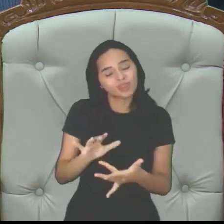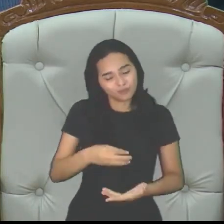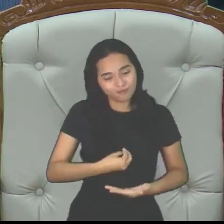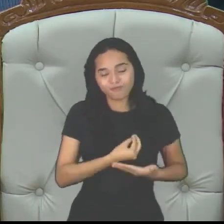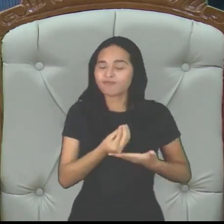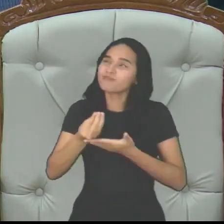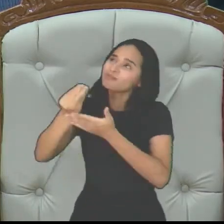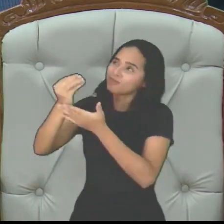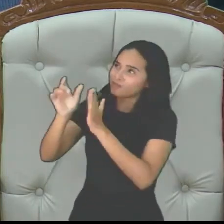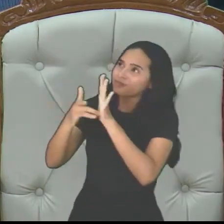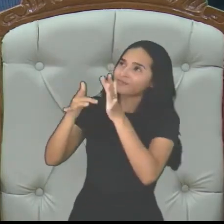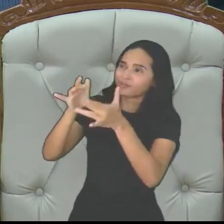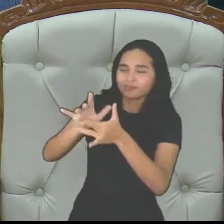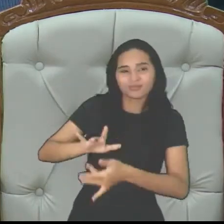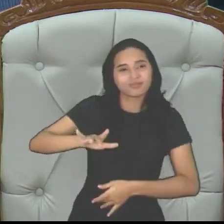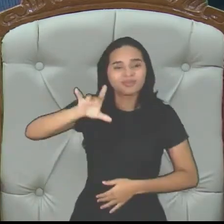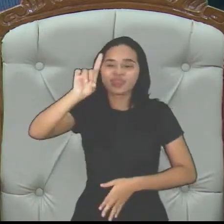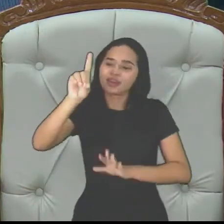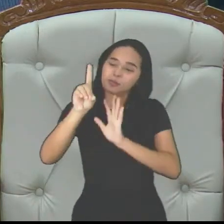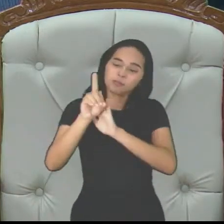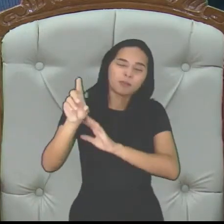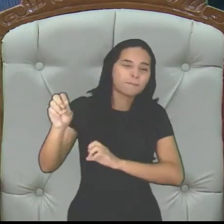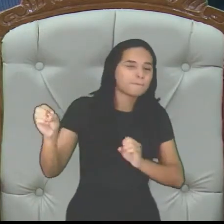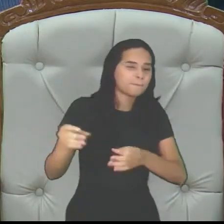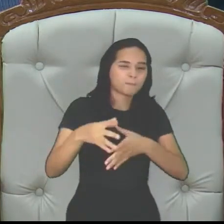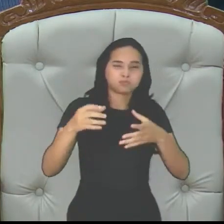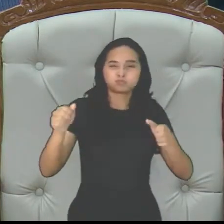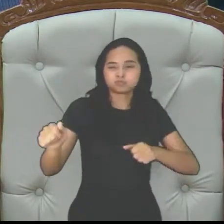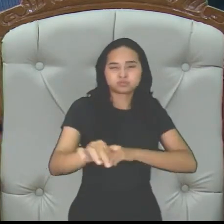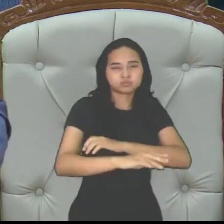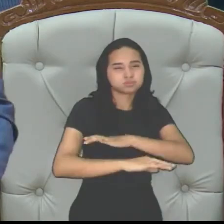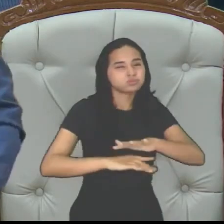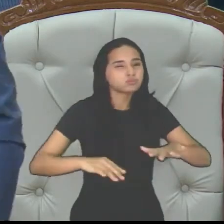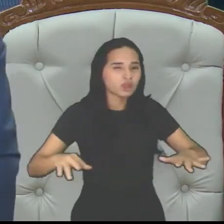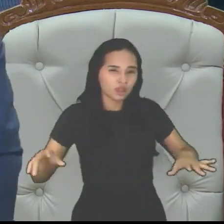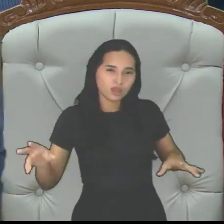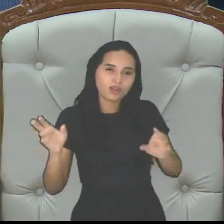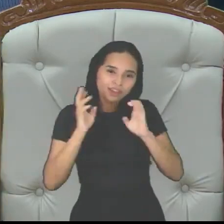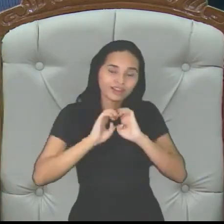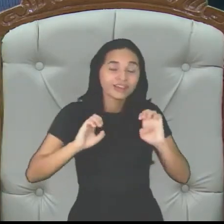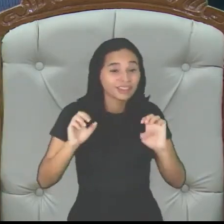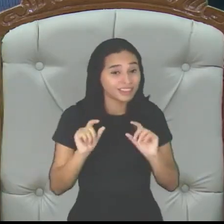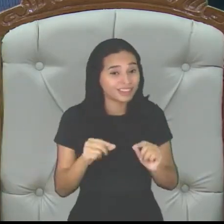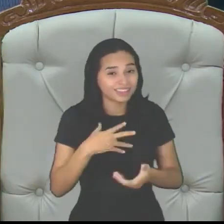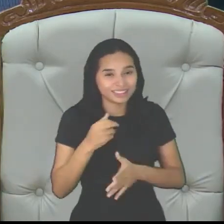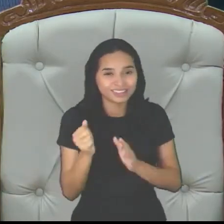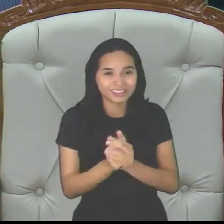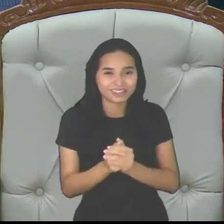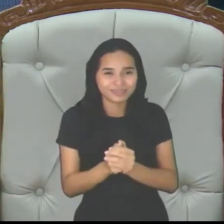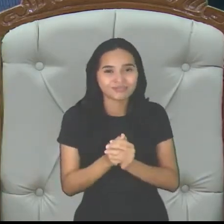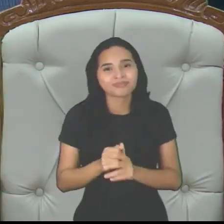Cristo, e Deus fez uma coisa tremenda através do evangelho. Quem diz amém por isso?